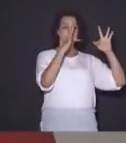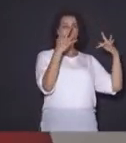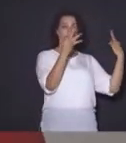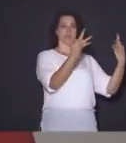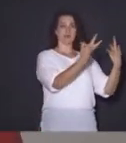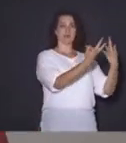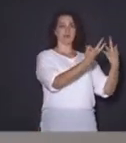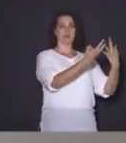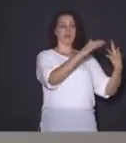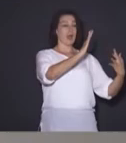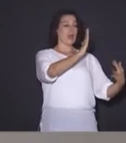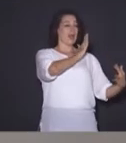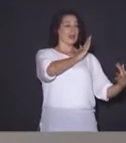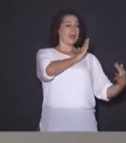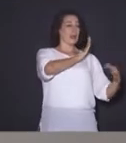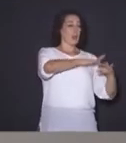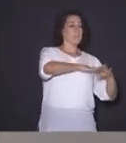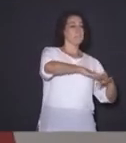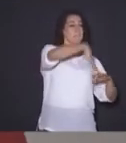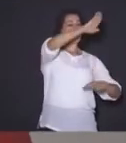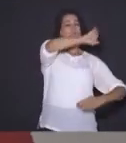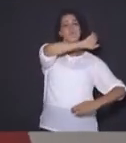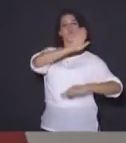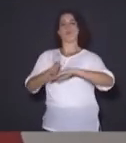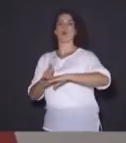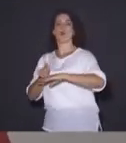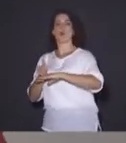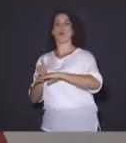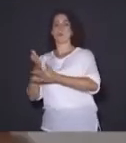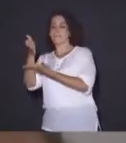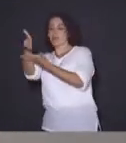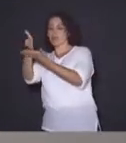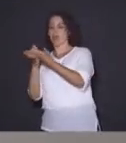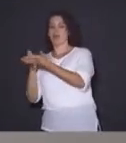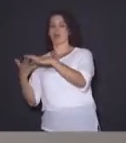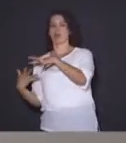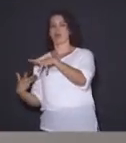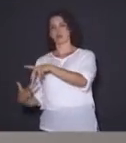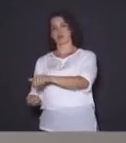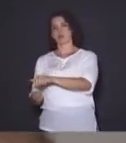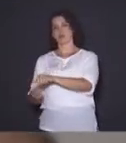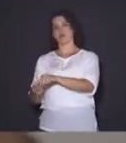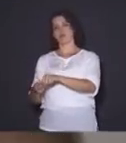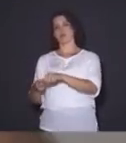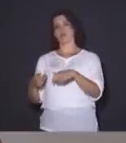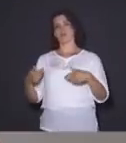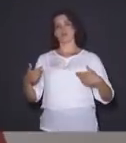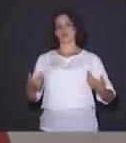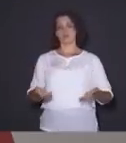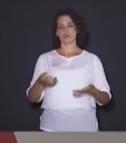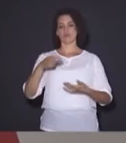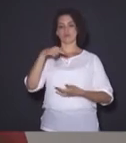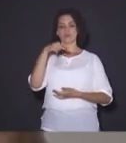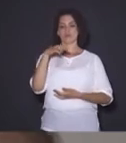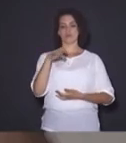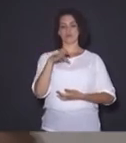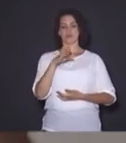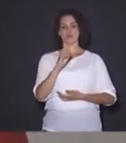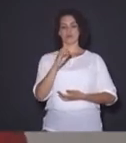humanidade uma profunda concentração de renda e o neoliberalismo não só